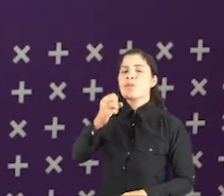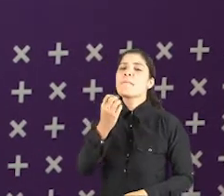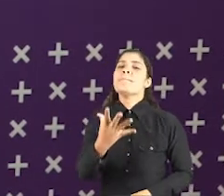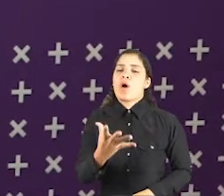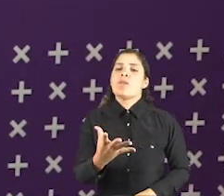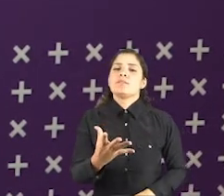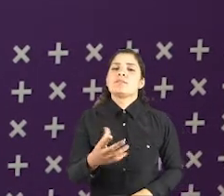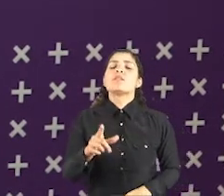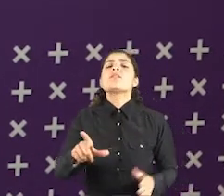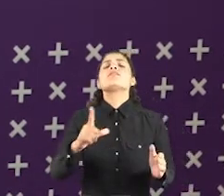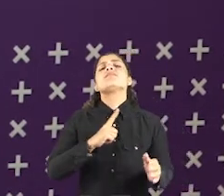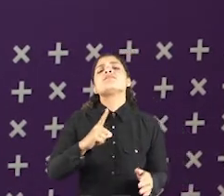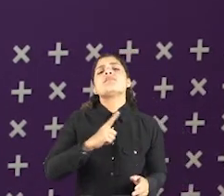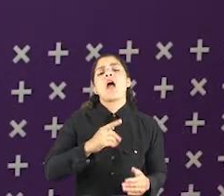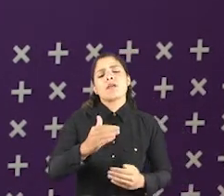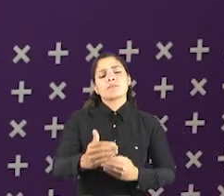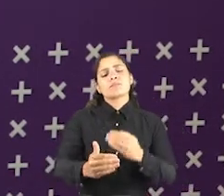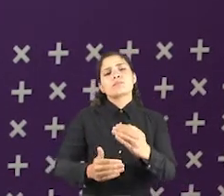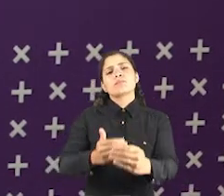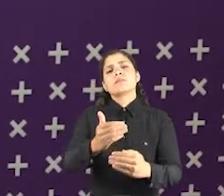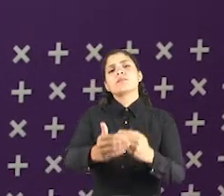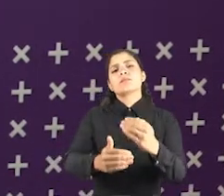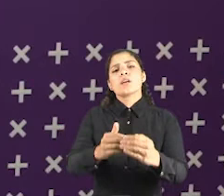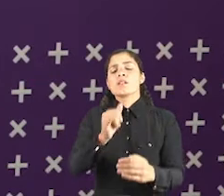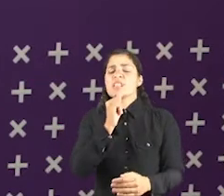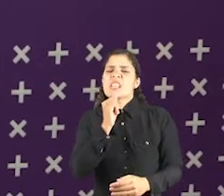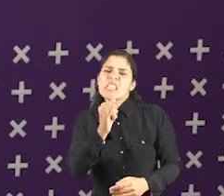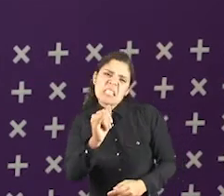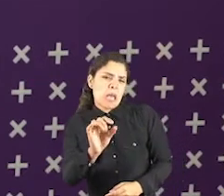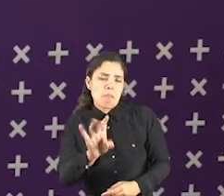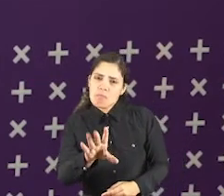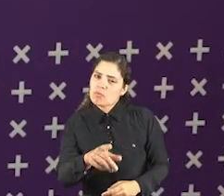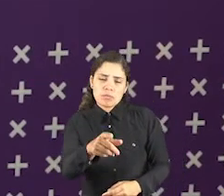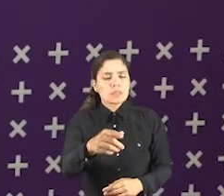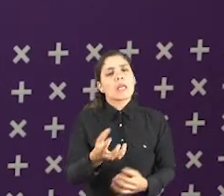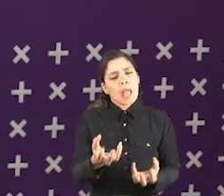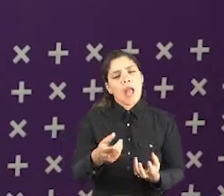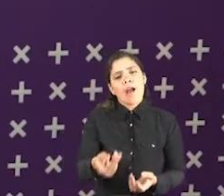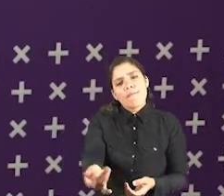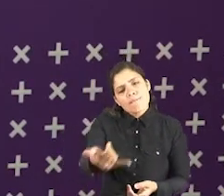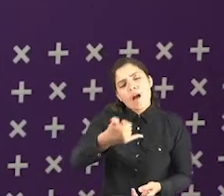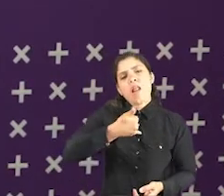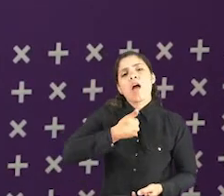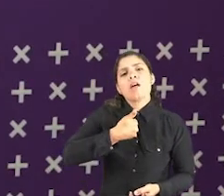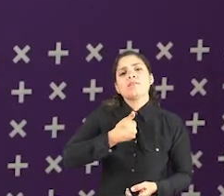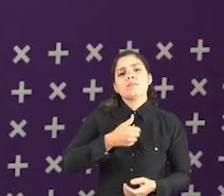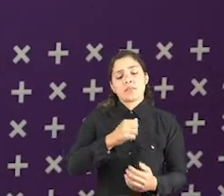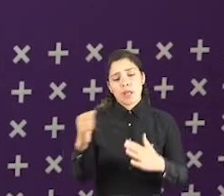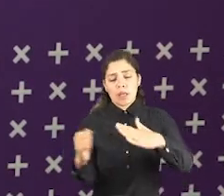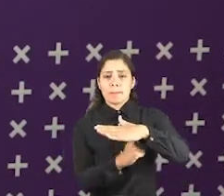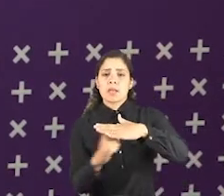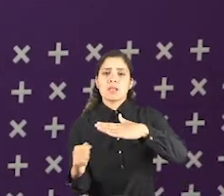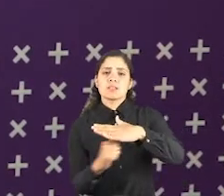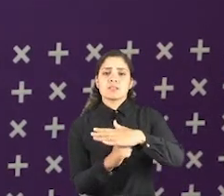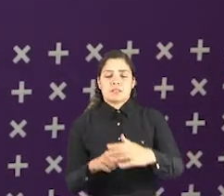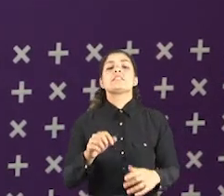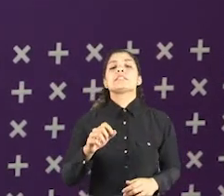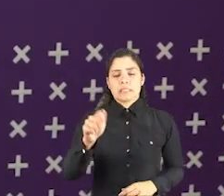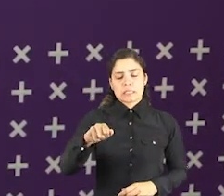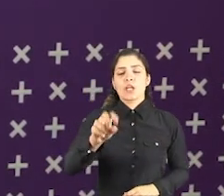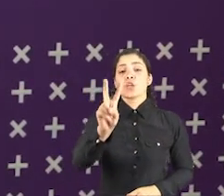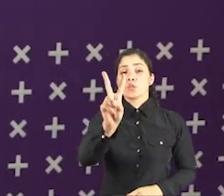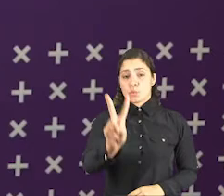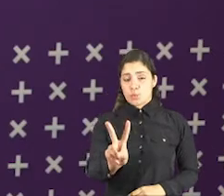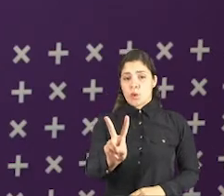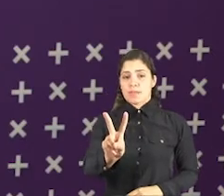resultados de Bons Frutos tem algum processo algum exemplo que você quer citar aqui para nós em função dessa mudança de cultura da